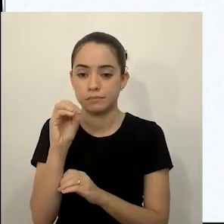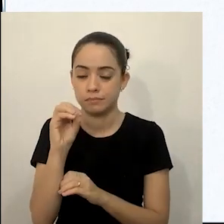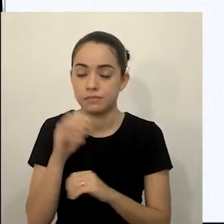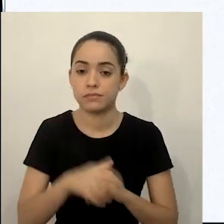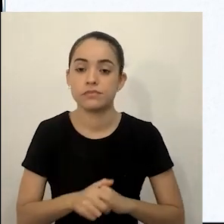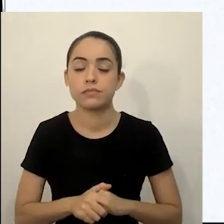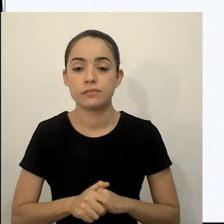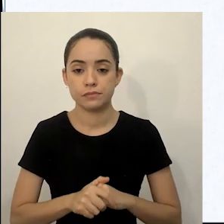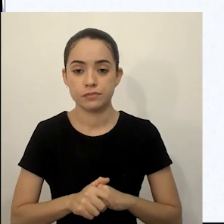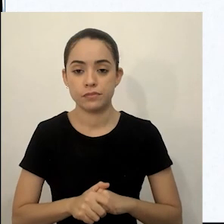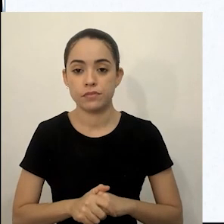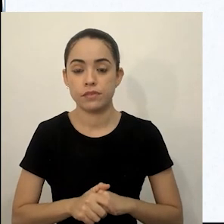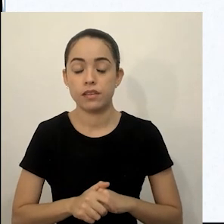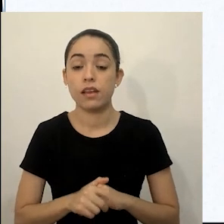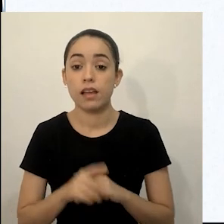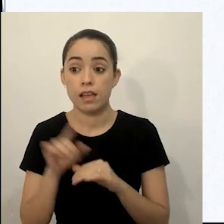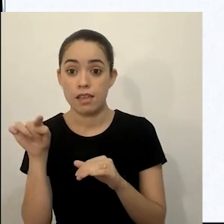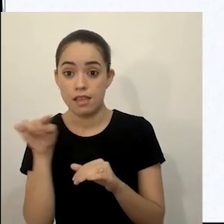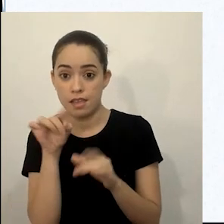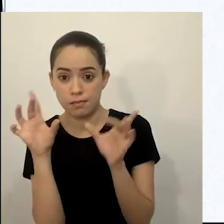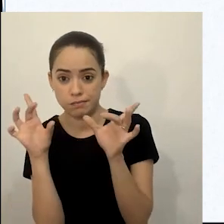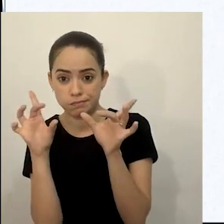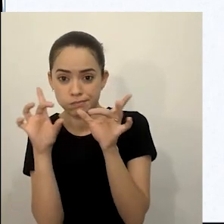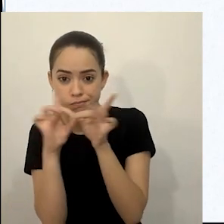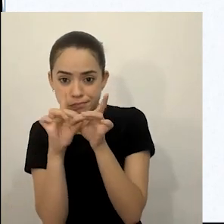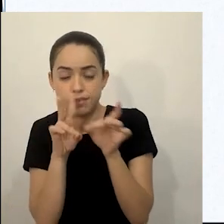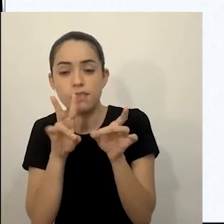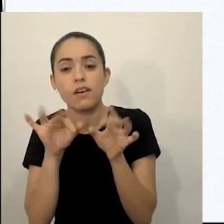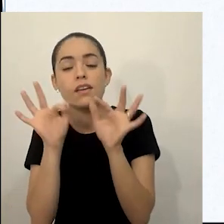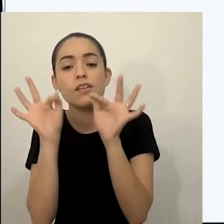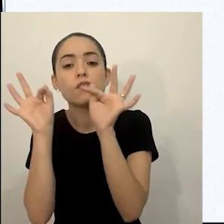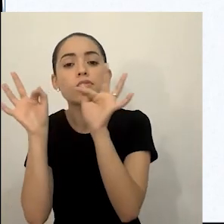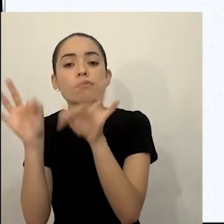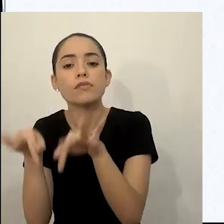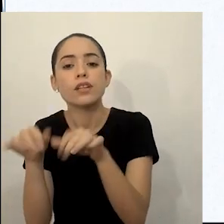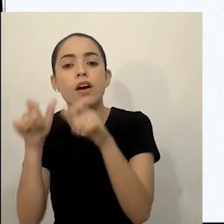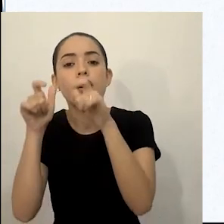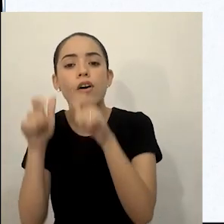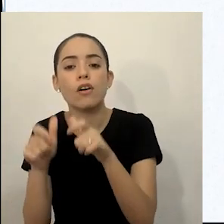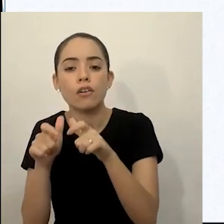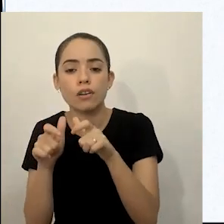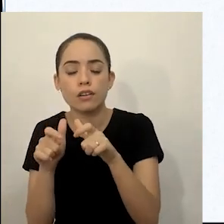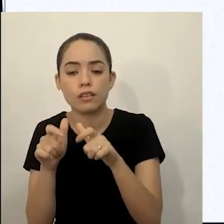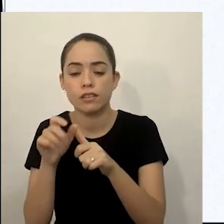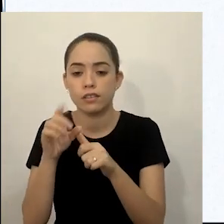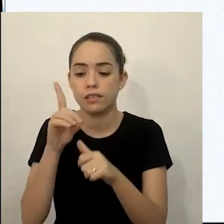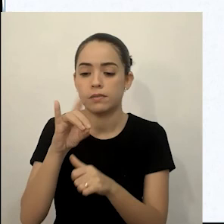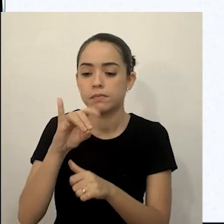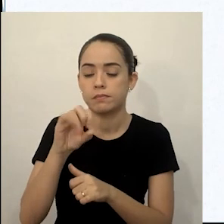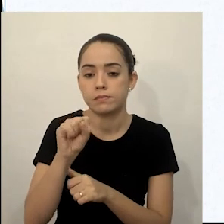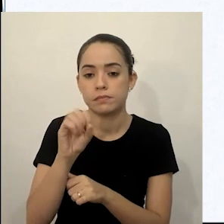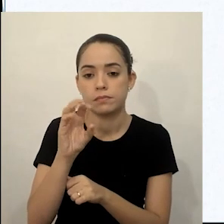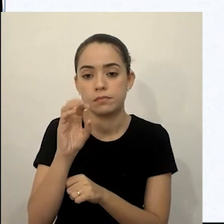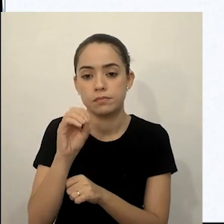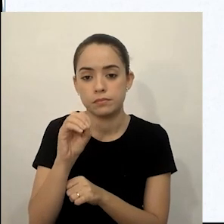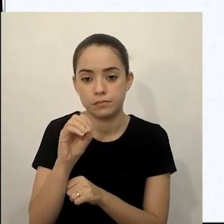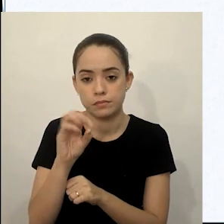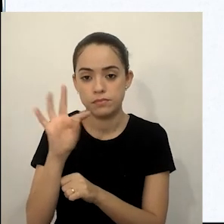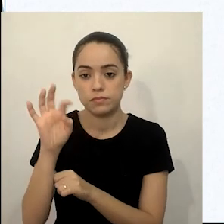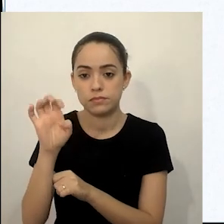A porção intermediária irá finalizar-se no disco